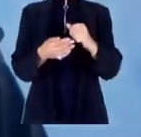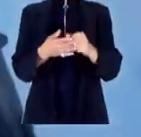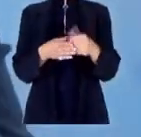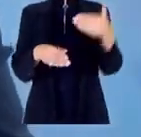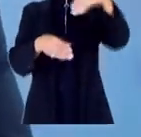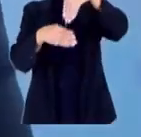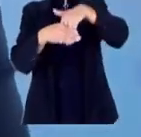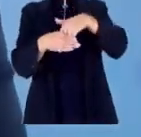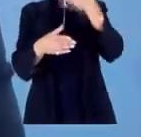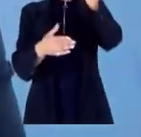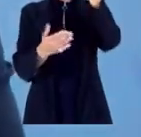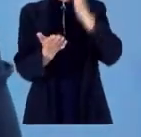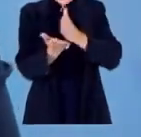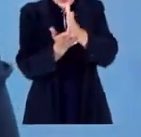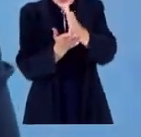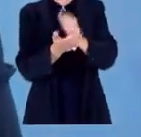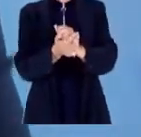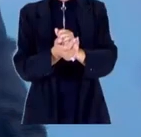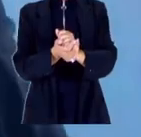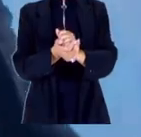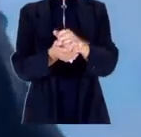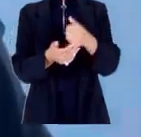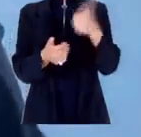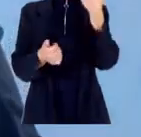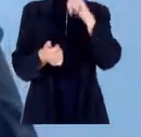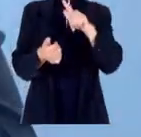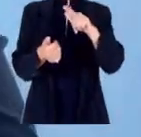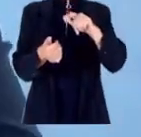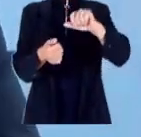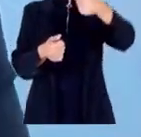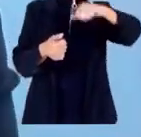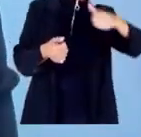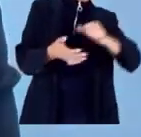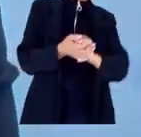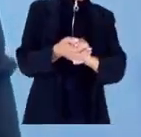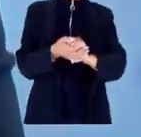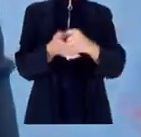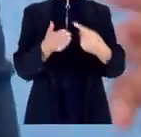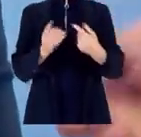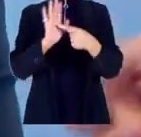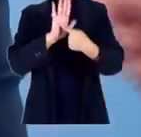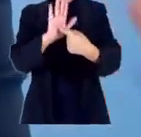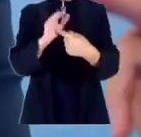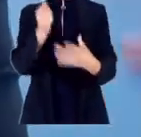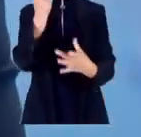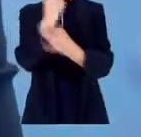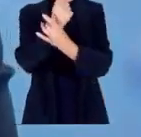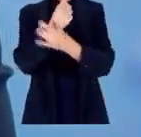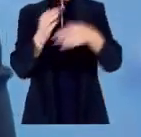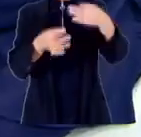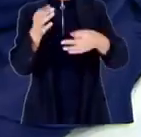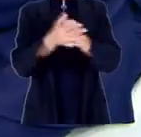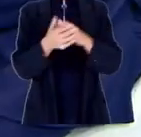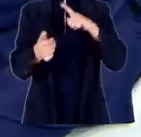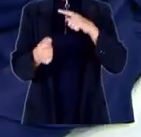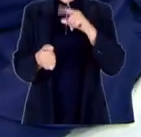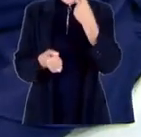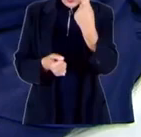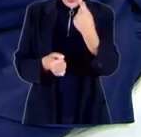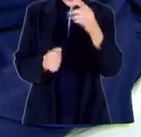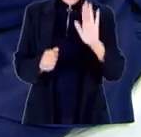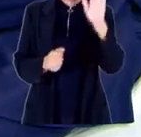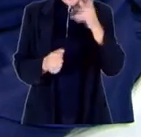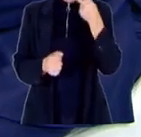eleição de uma pessoa de centro que dá previsibilidade que dá segurança jurídica vai fazer falando que vai dar picanha vai fazer